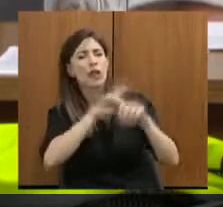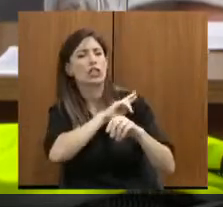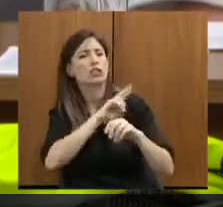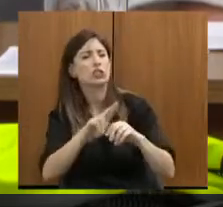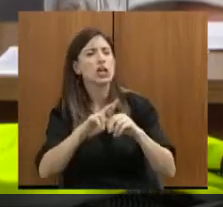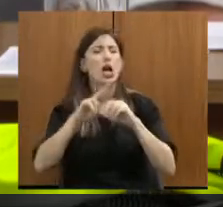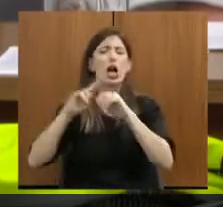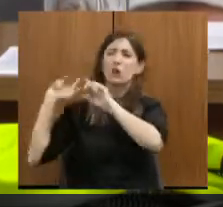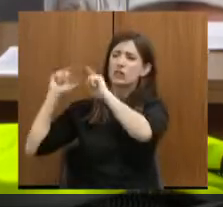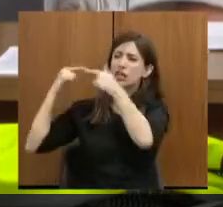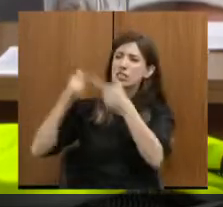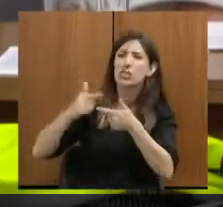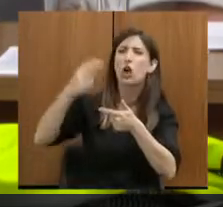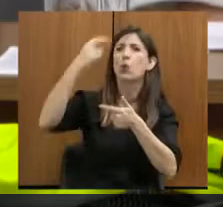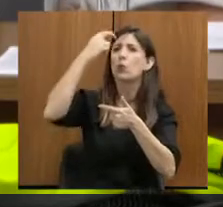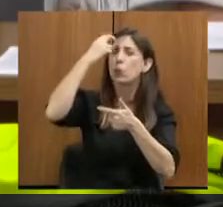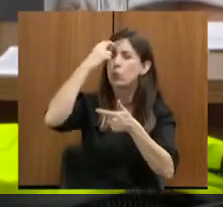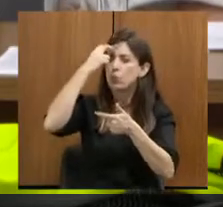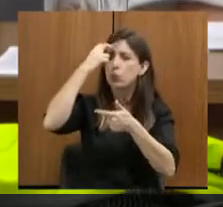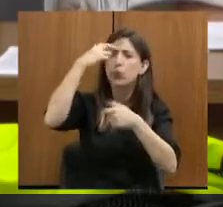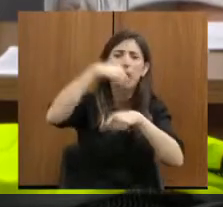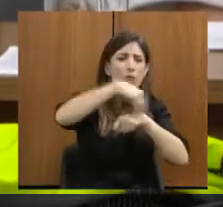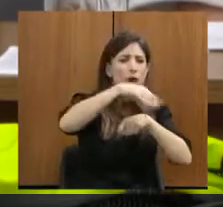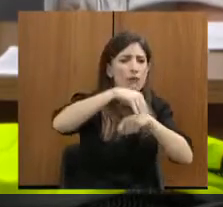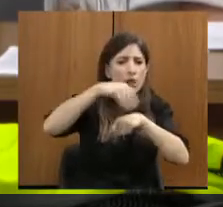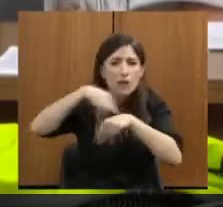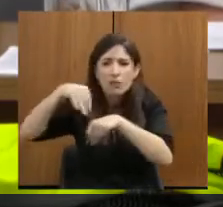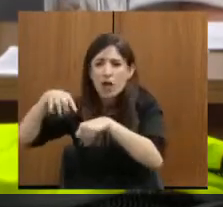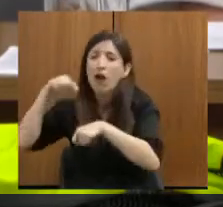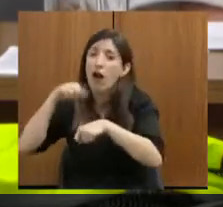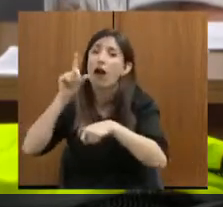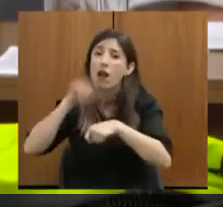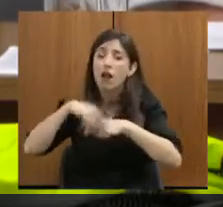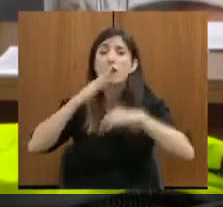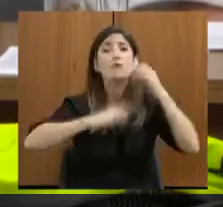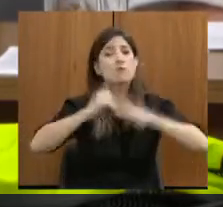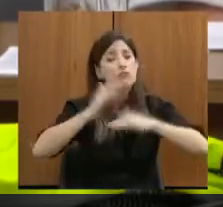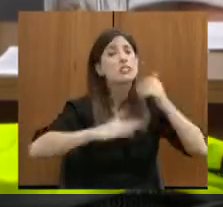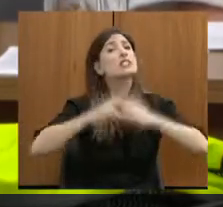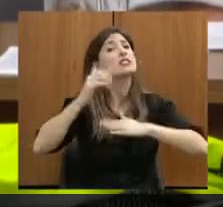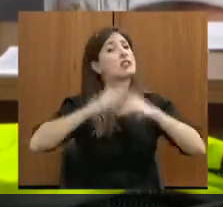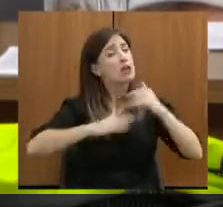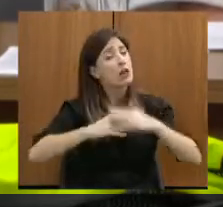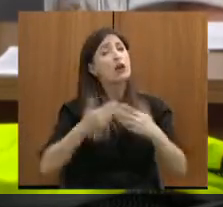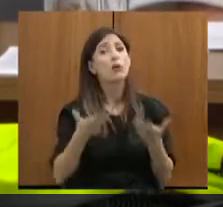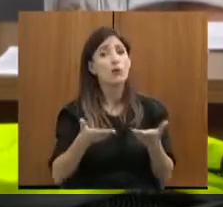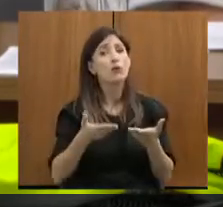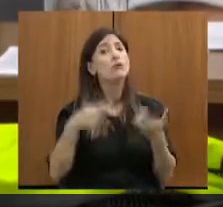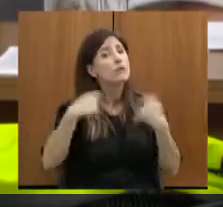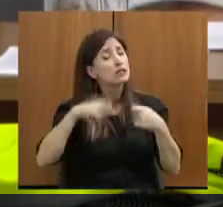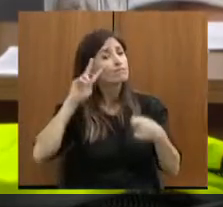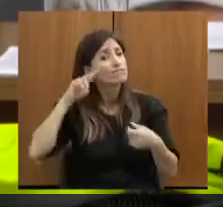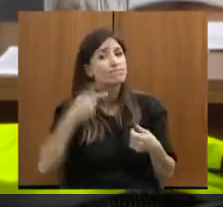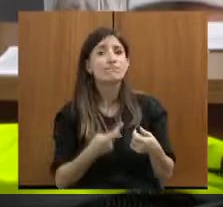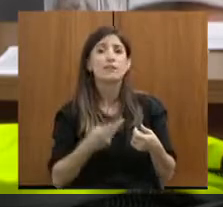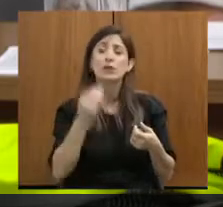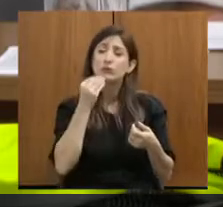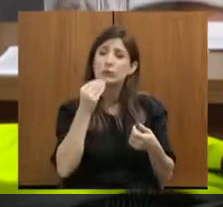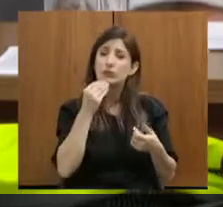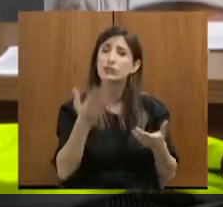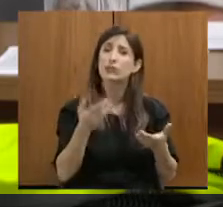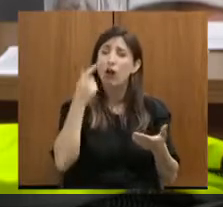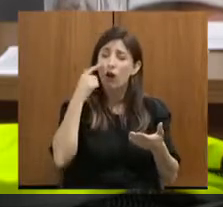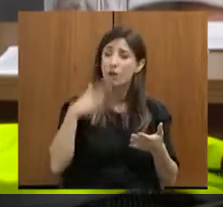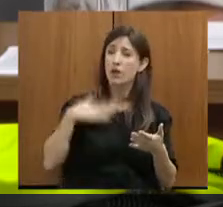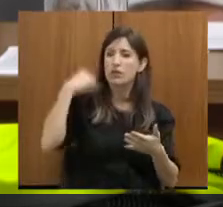isso não seria um legado não seria uma profissão não seria uma coisa que eu poderia ter na mão para mim